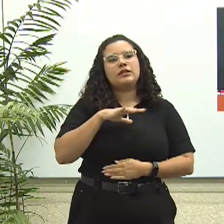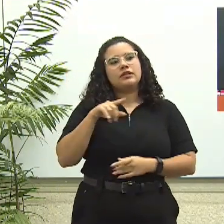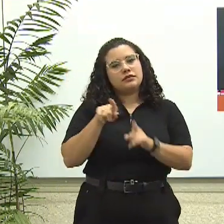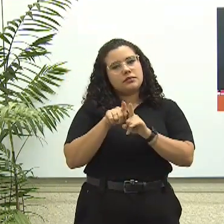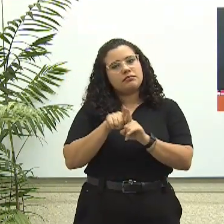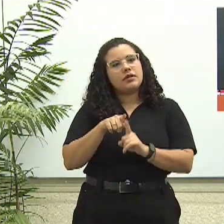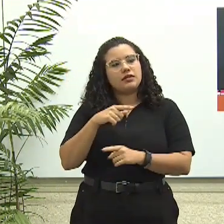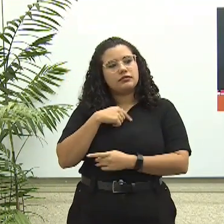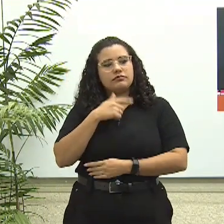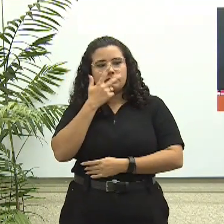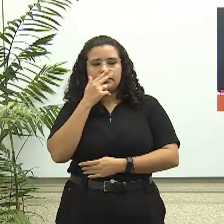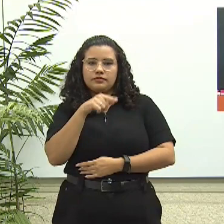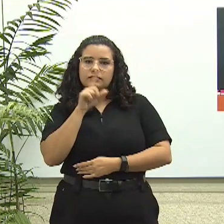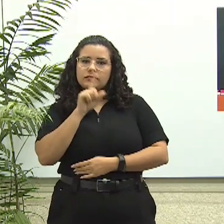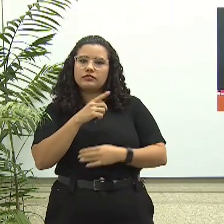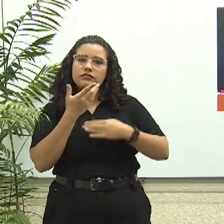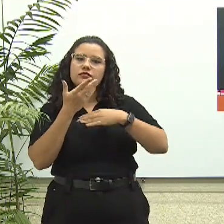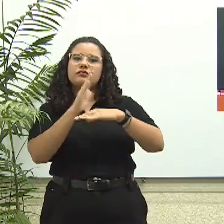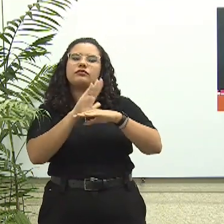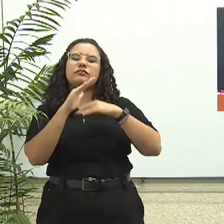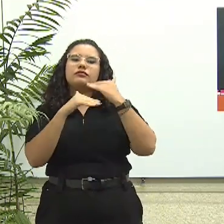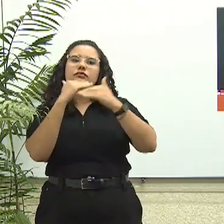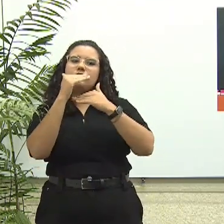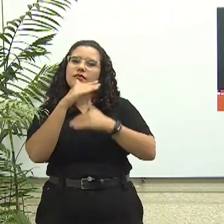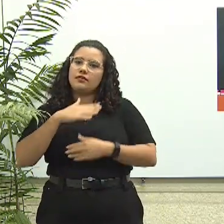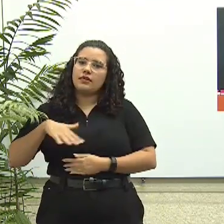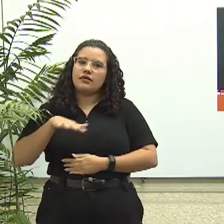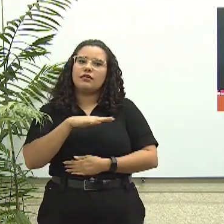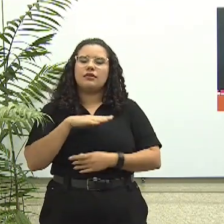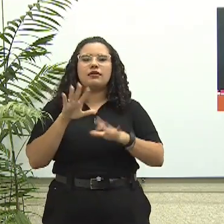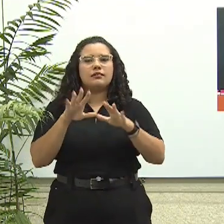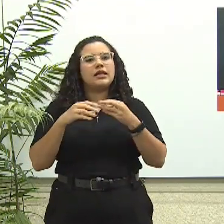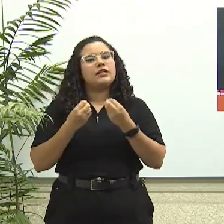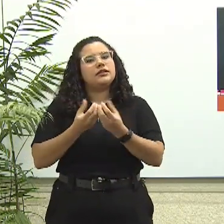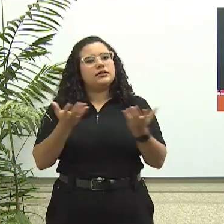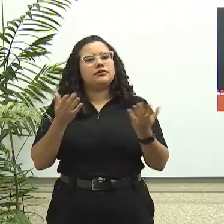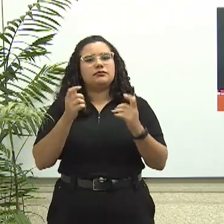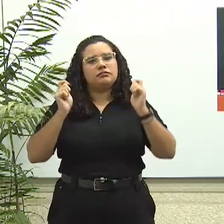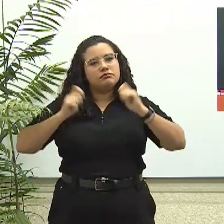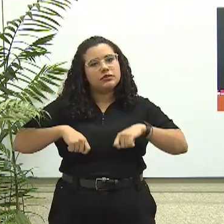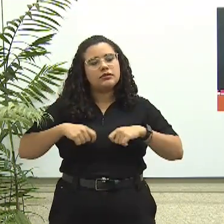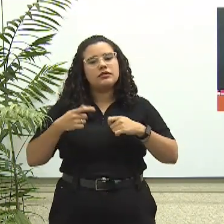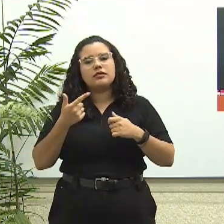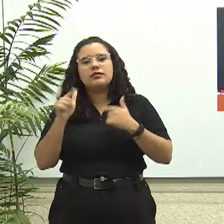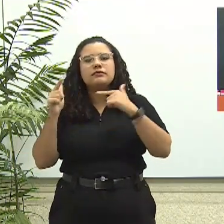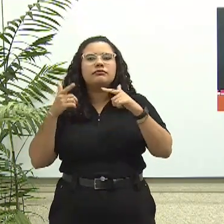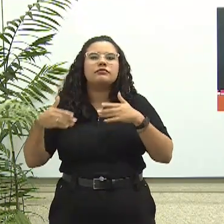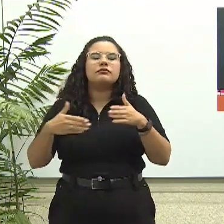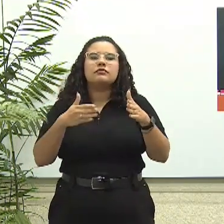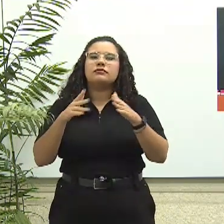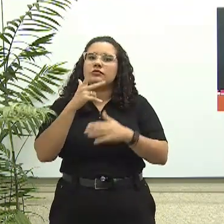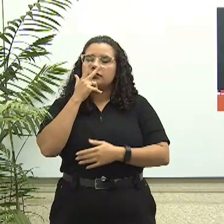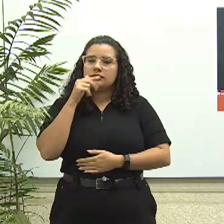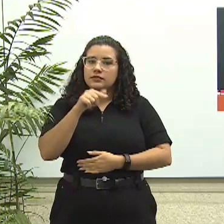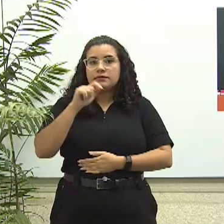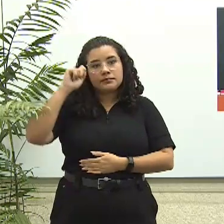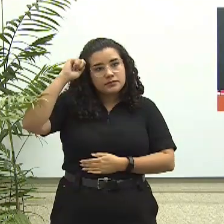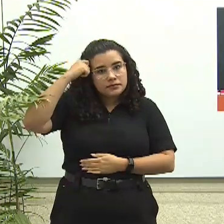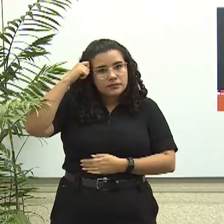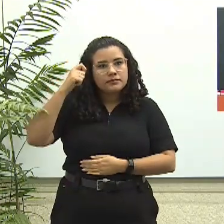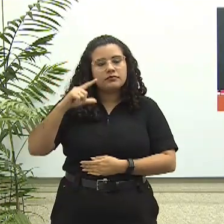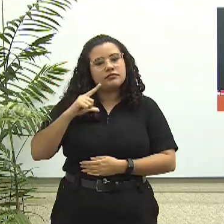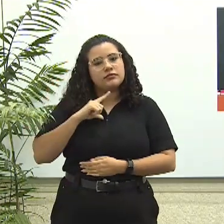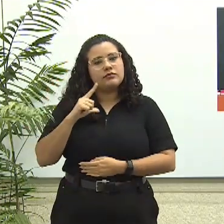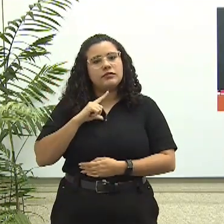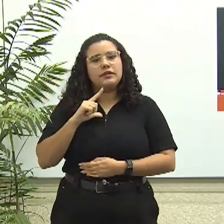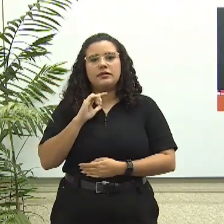é o retorno ao neodesenvolvimentismo mas que acho que a gente tem a possibilidade de outros caminhos e eu acho que a África tá dizendo tá dando o